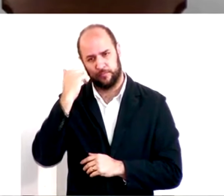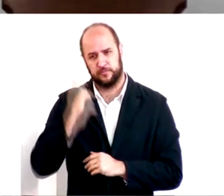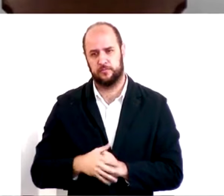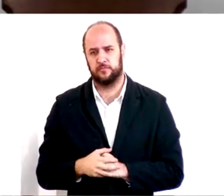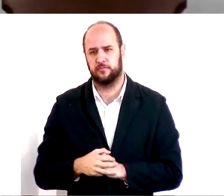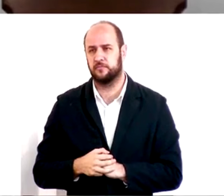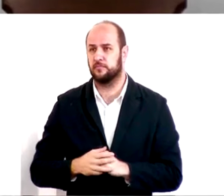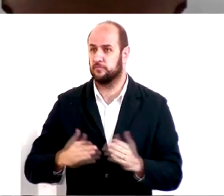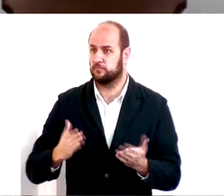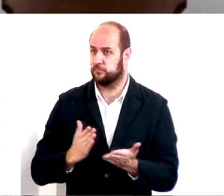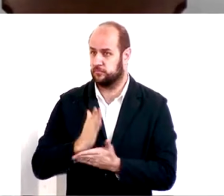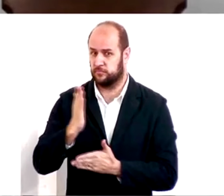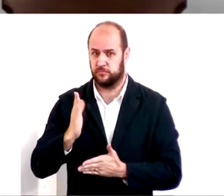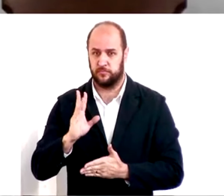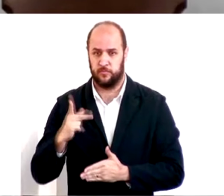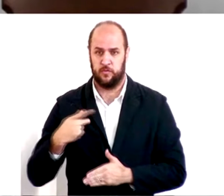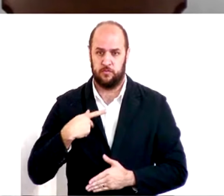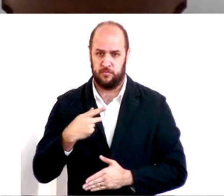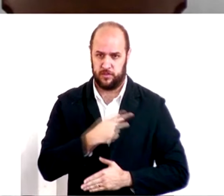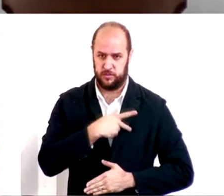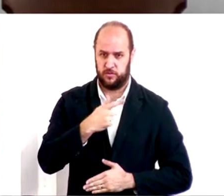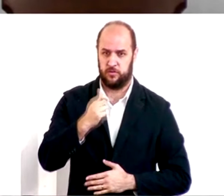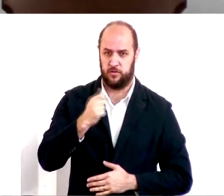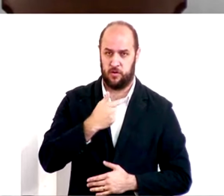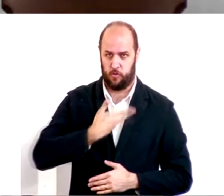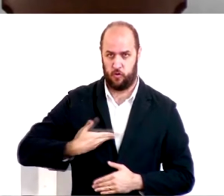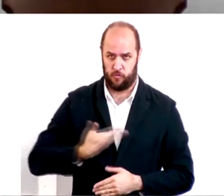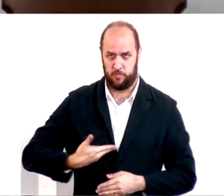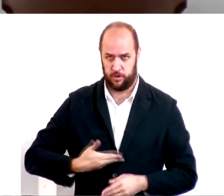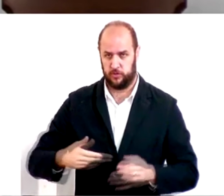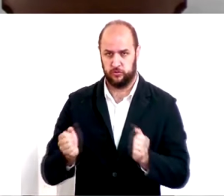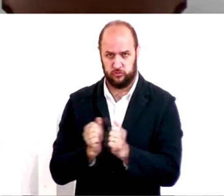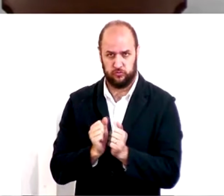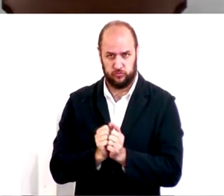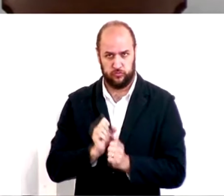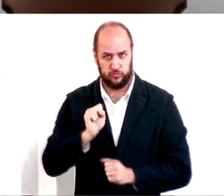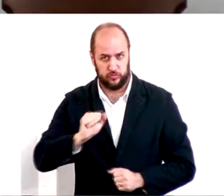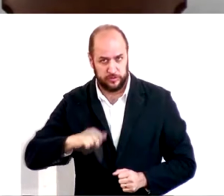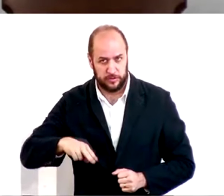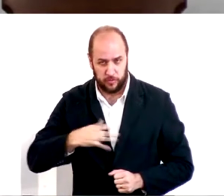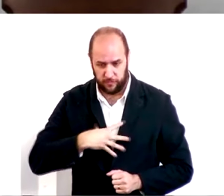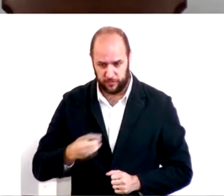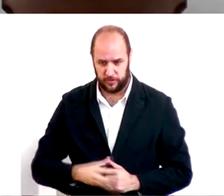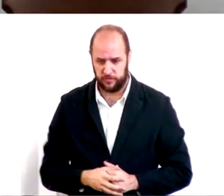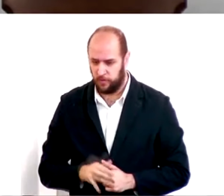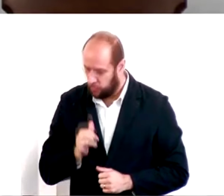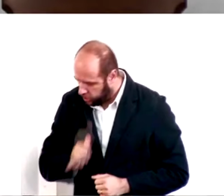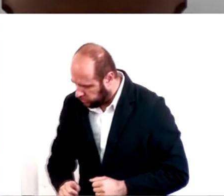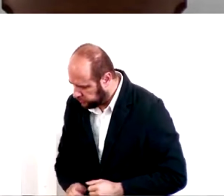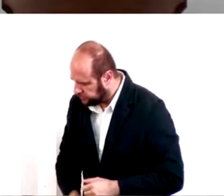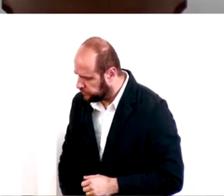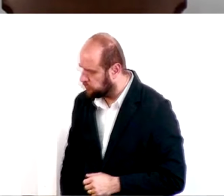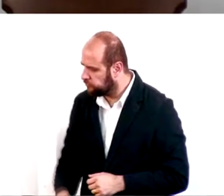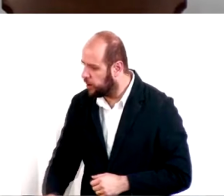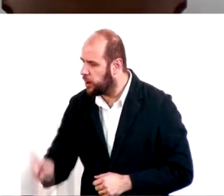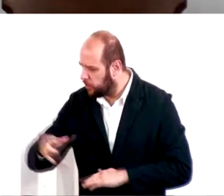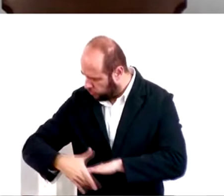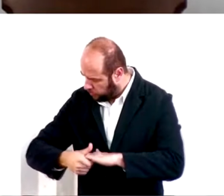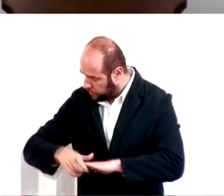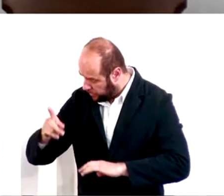entraram na sala, reverendo Alberto e Samuel. E o reverendo Alberto disse assim para o Samuel: Samuel, cumprimenta